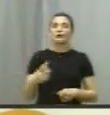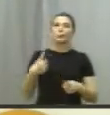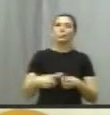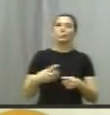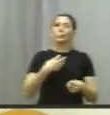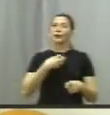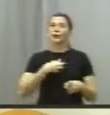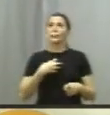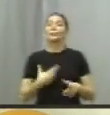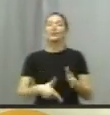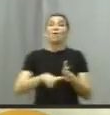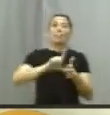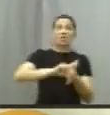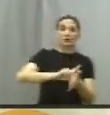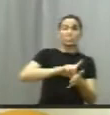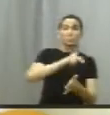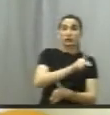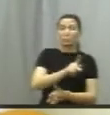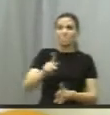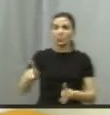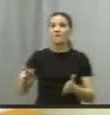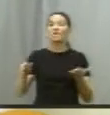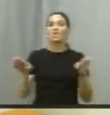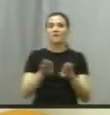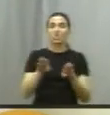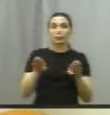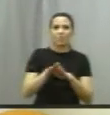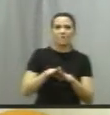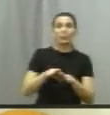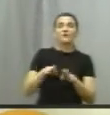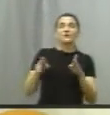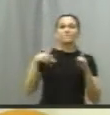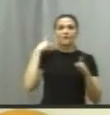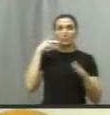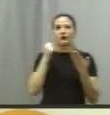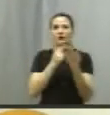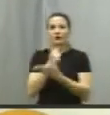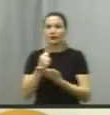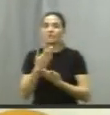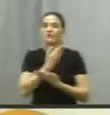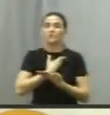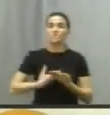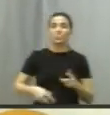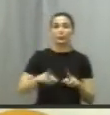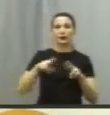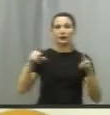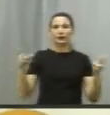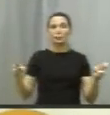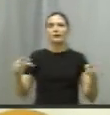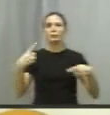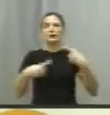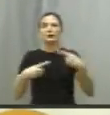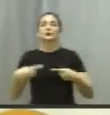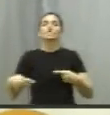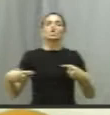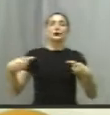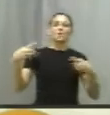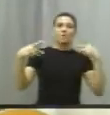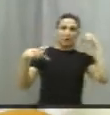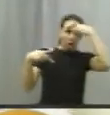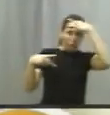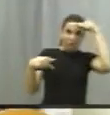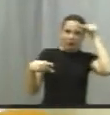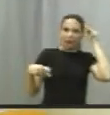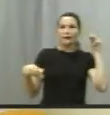eu tinha quando era presidente dessa casa e também era vereador da base. A diferença, debatia com o prefeito, debatia